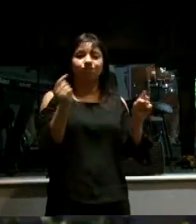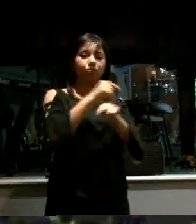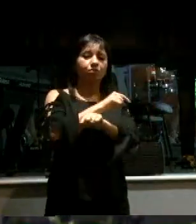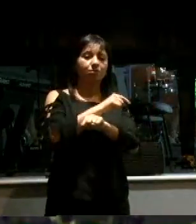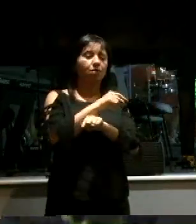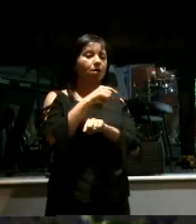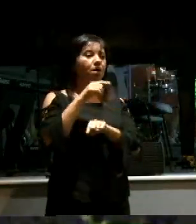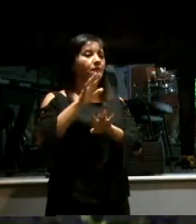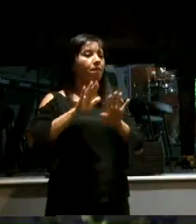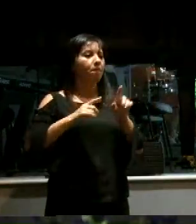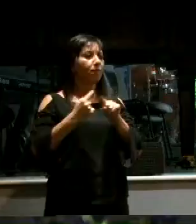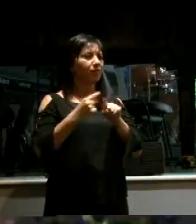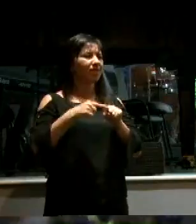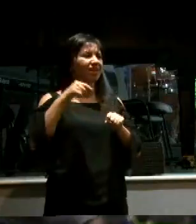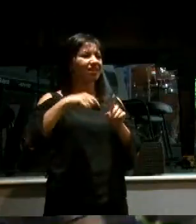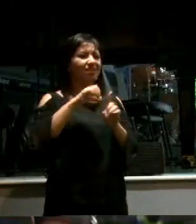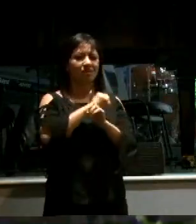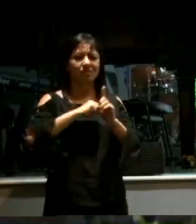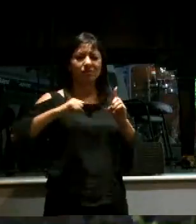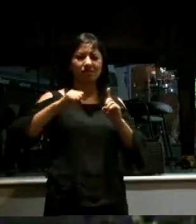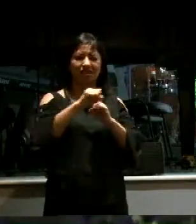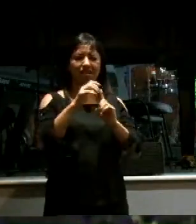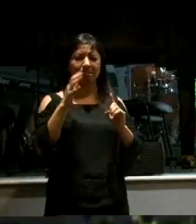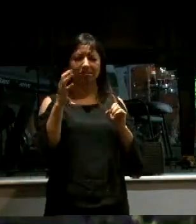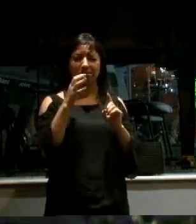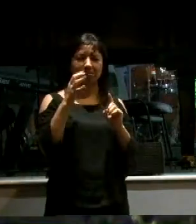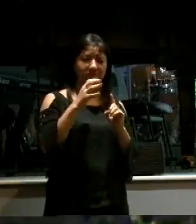mais competente que os homens e ganha menos que eles.